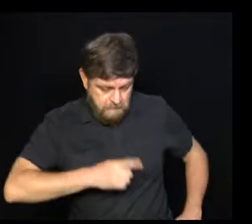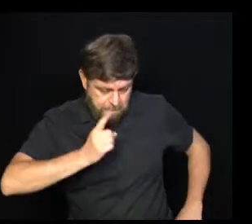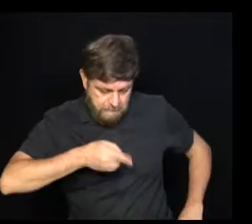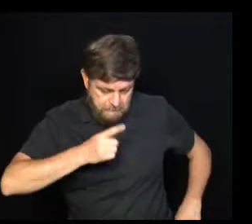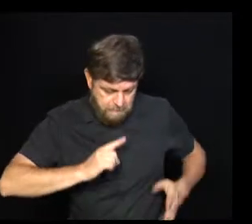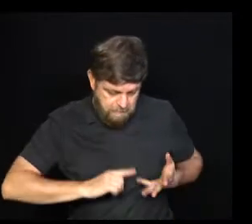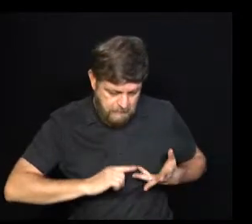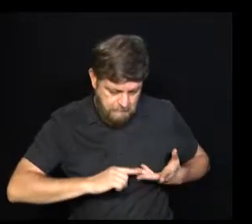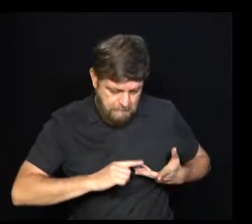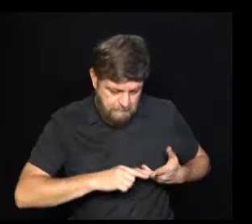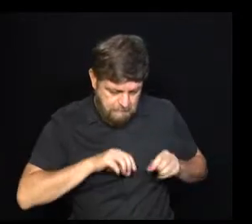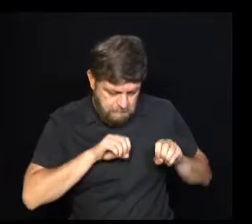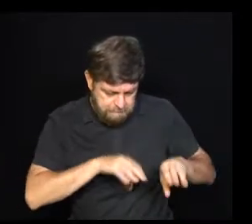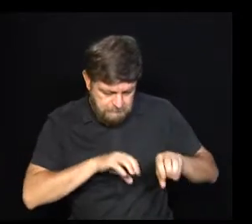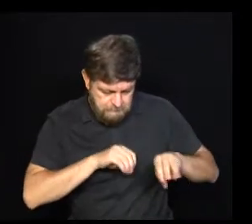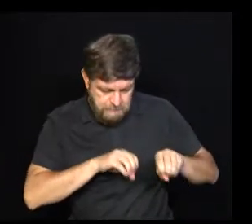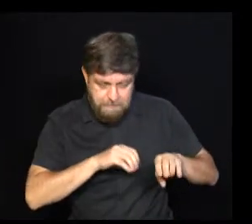a